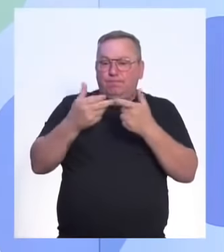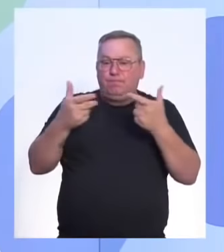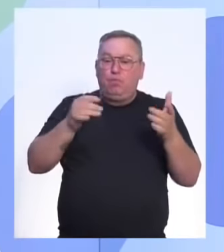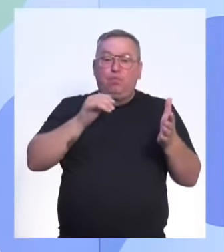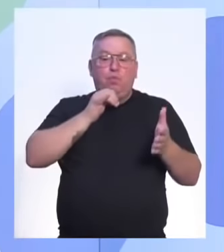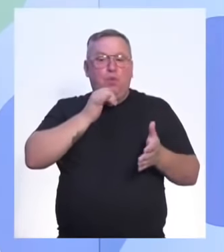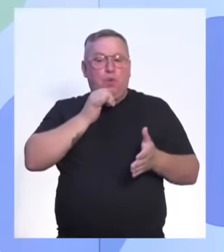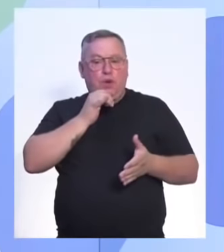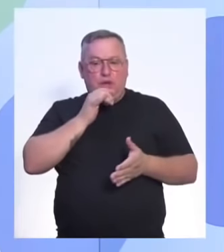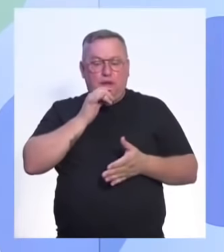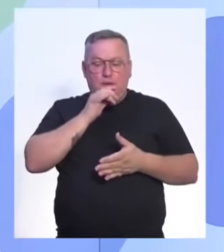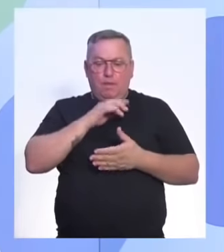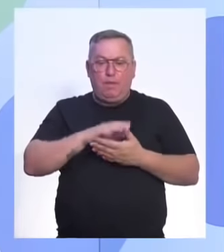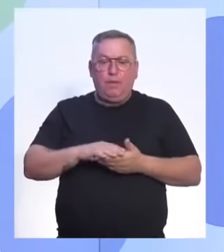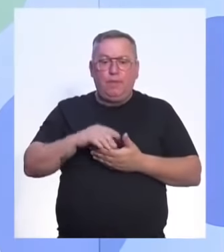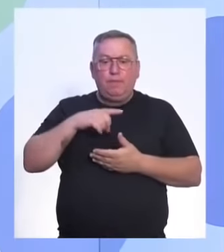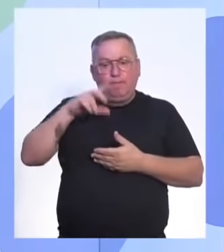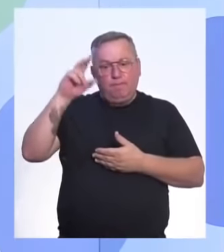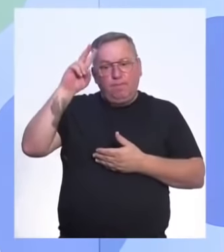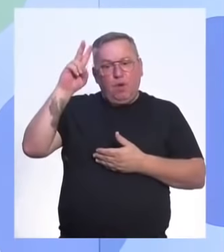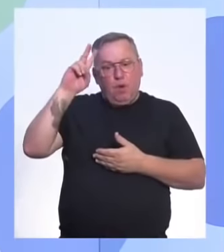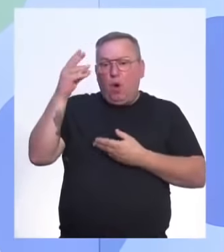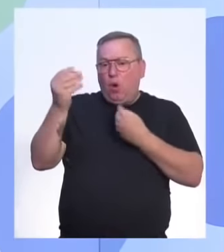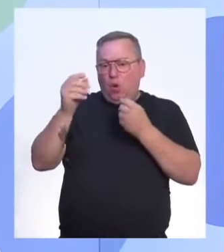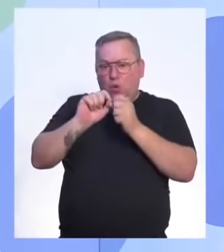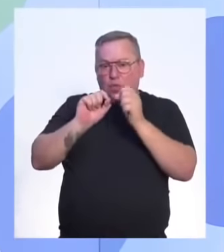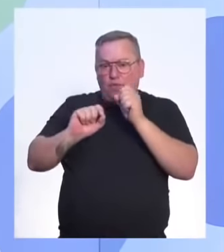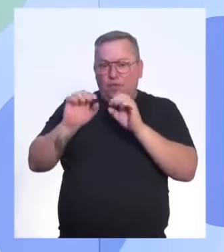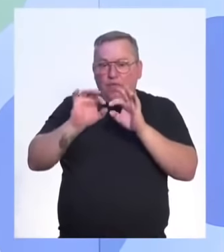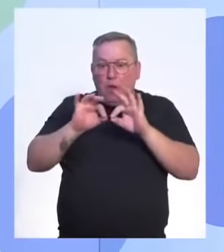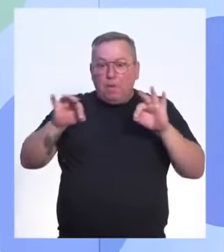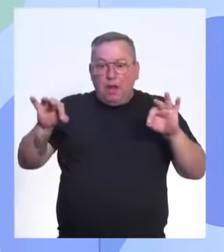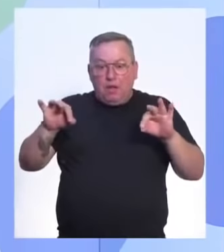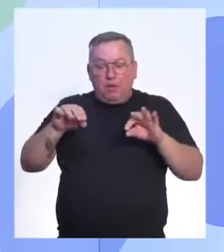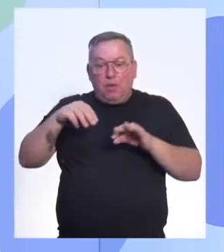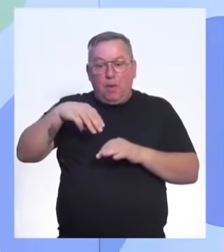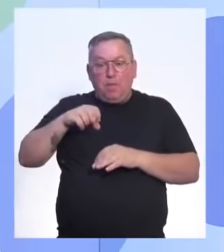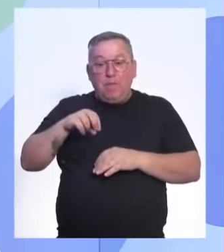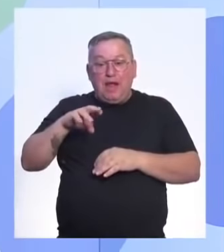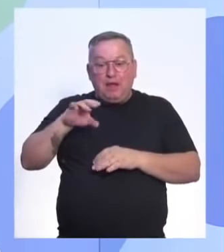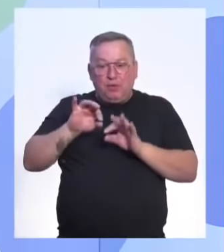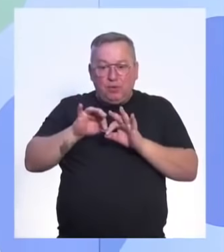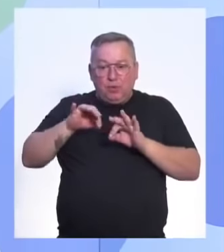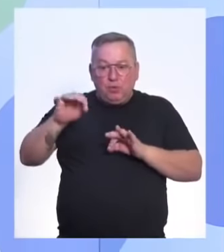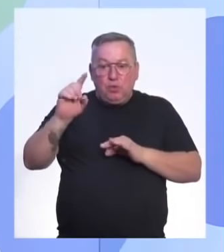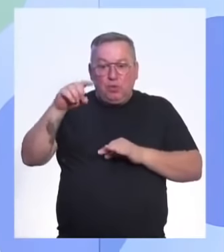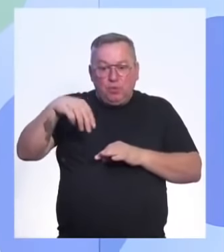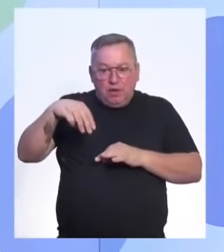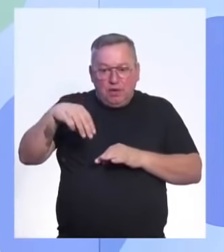por exemplo, tem a história de como foi construído o metro, né? Sim. Então, aquela